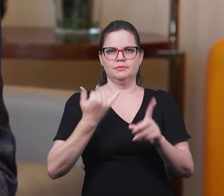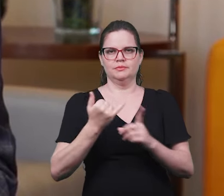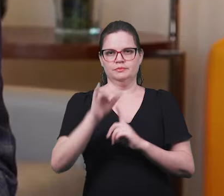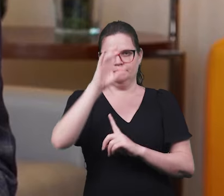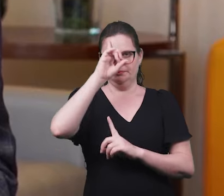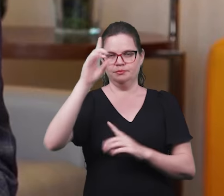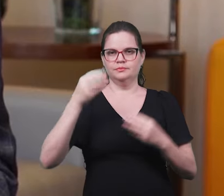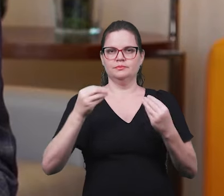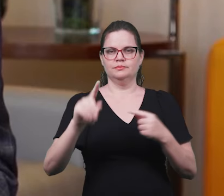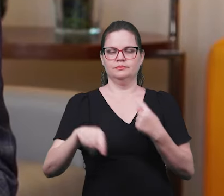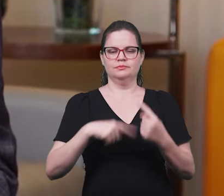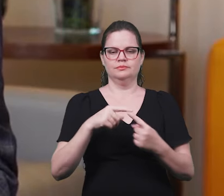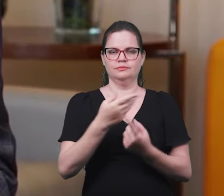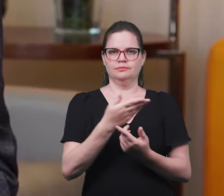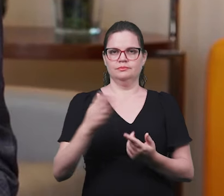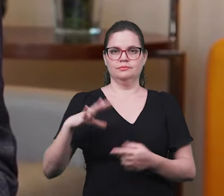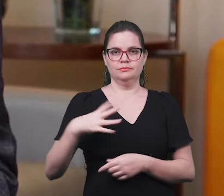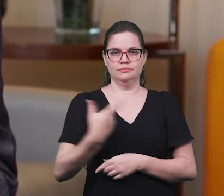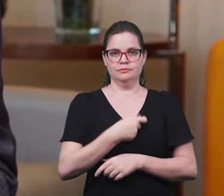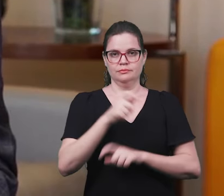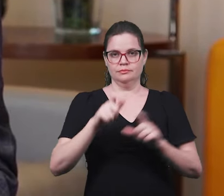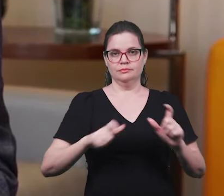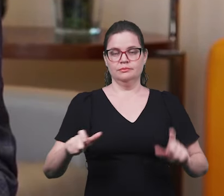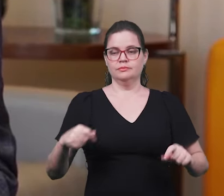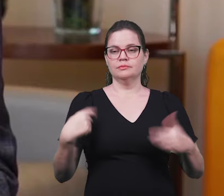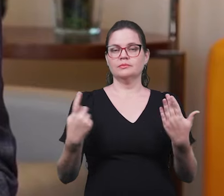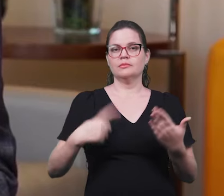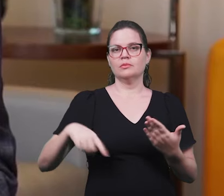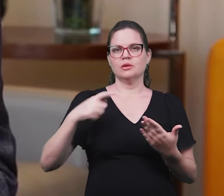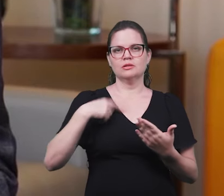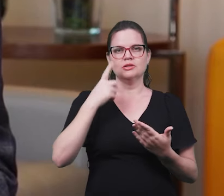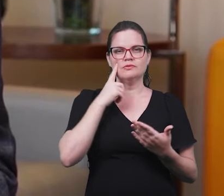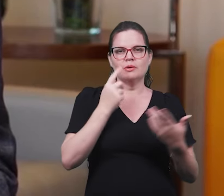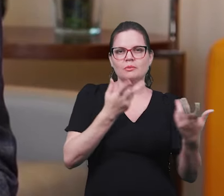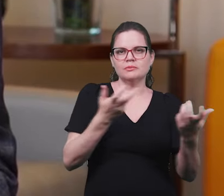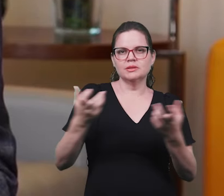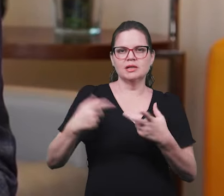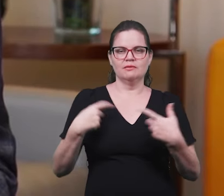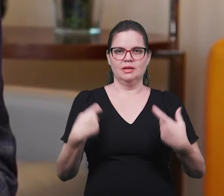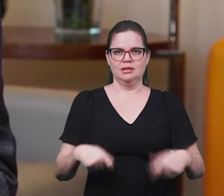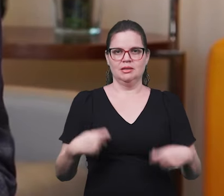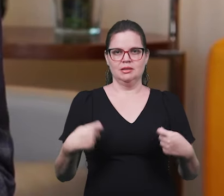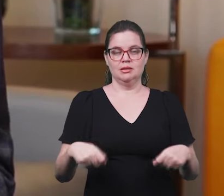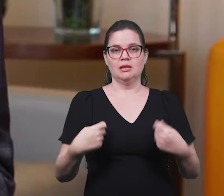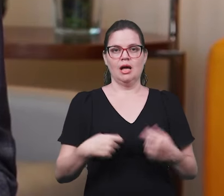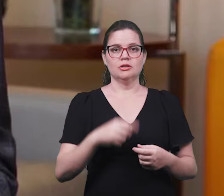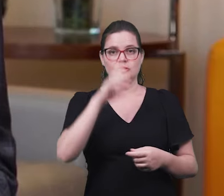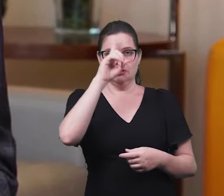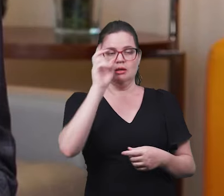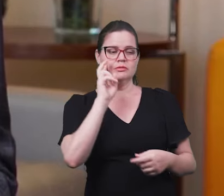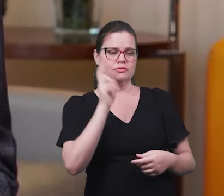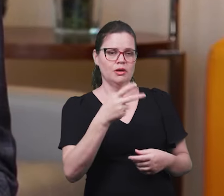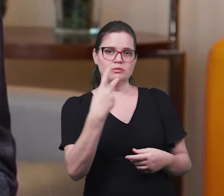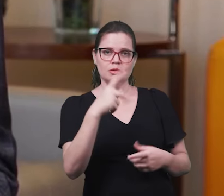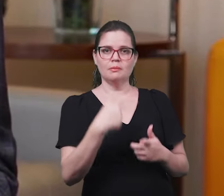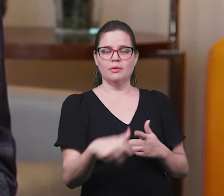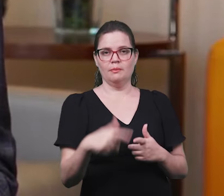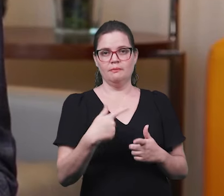para a salvação do homem. Nessa jornada é que o homem vê a sua necessidade, vê o seu problema